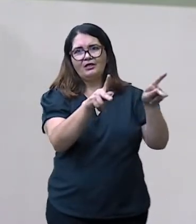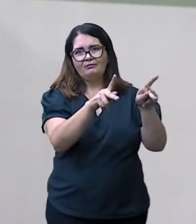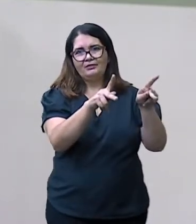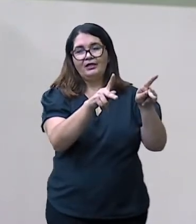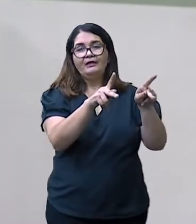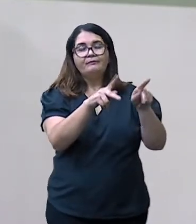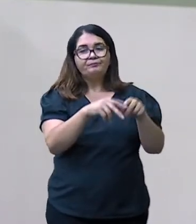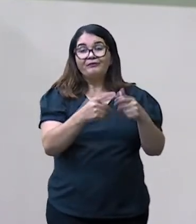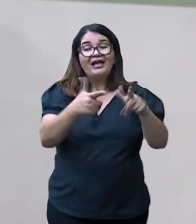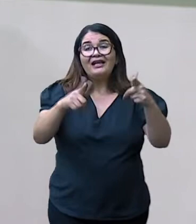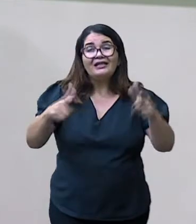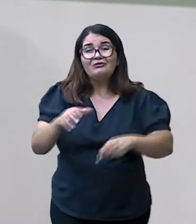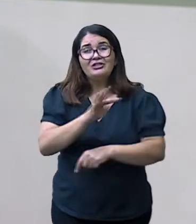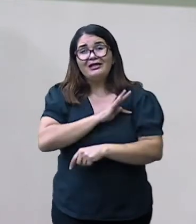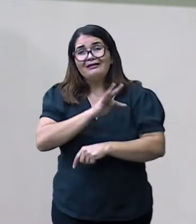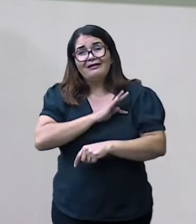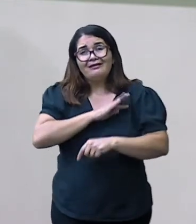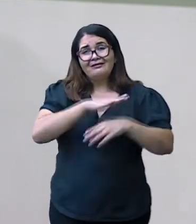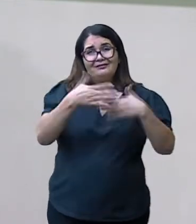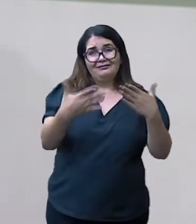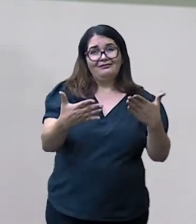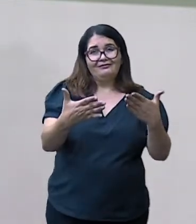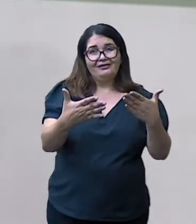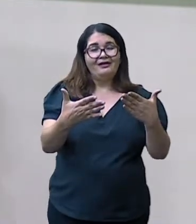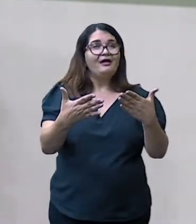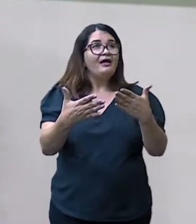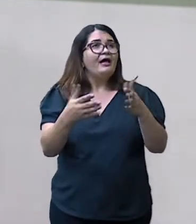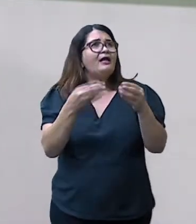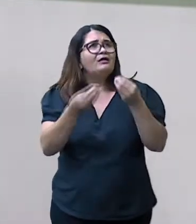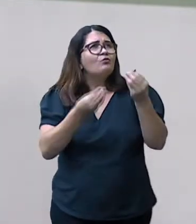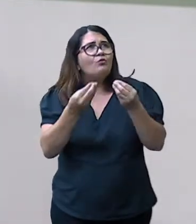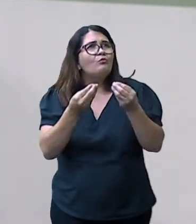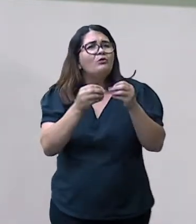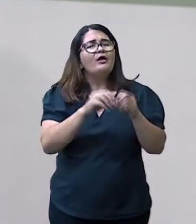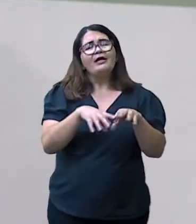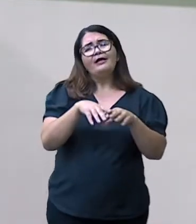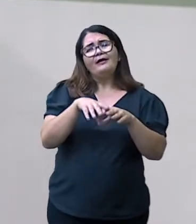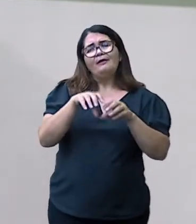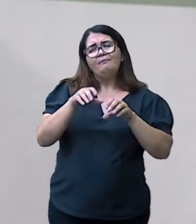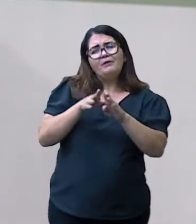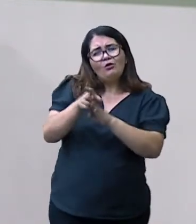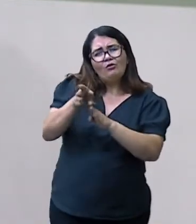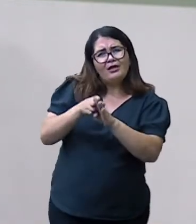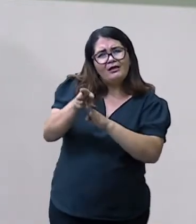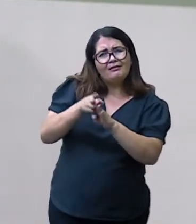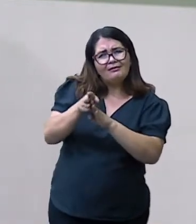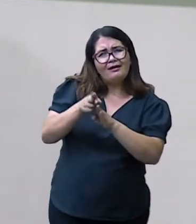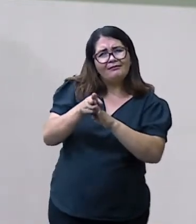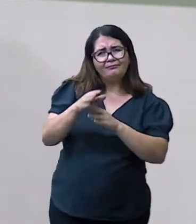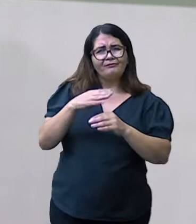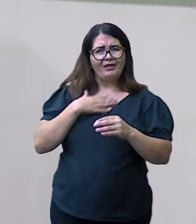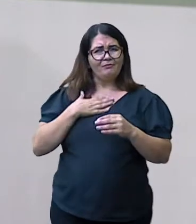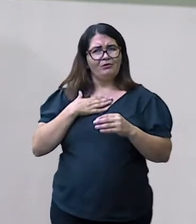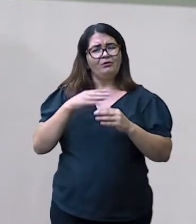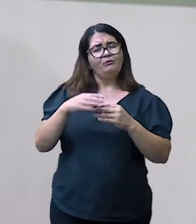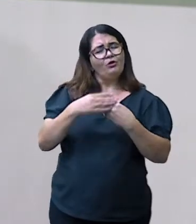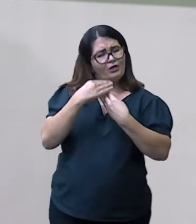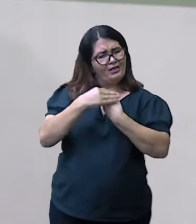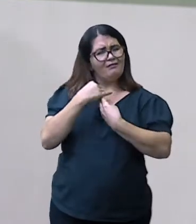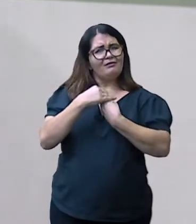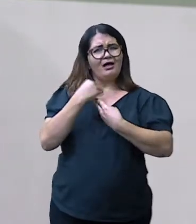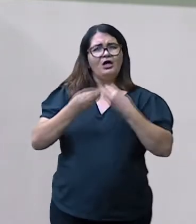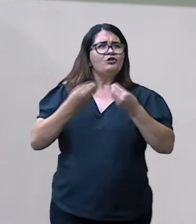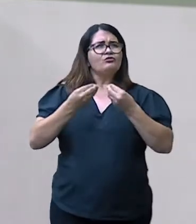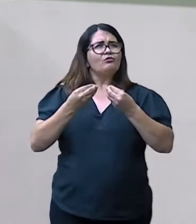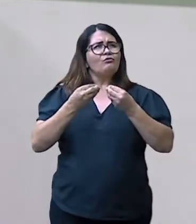porque ela também era autodidata. Ela não sabia, por exemplo, nem ampliar uma gravura. Se eu